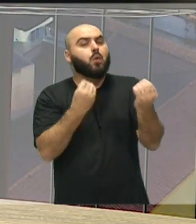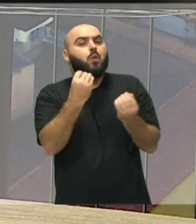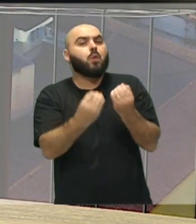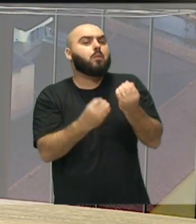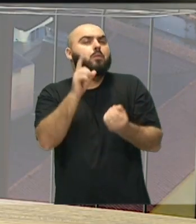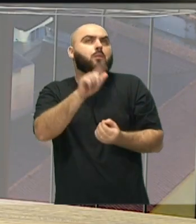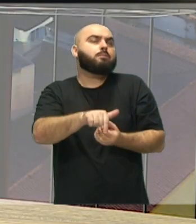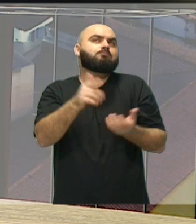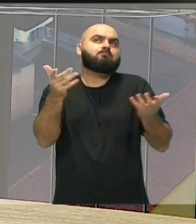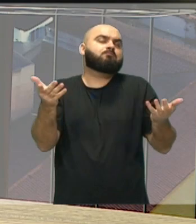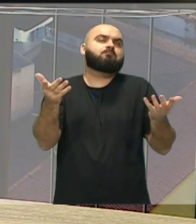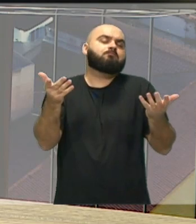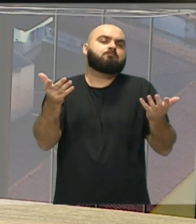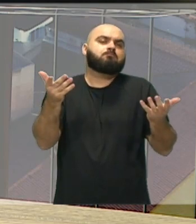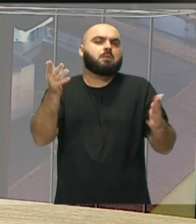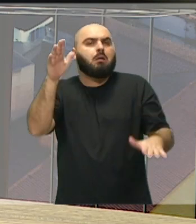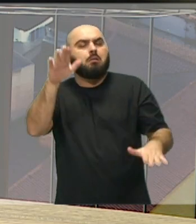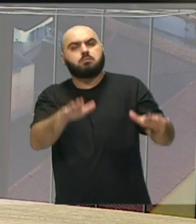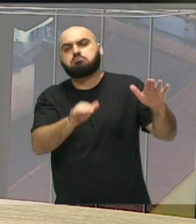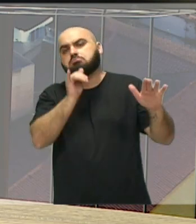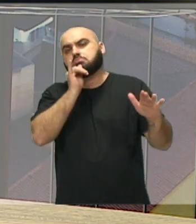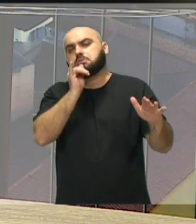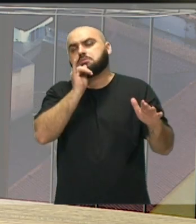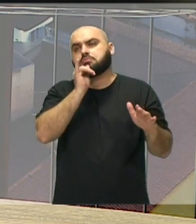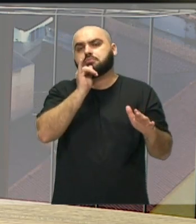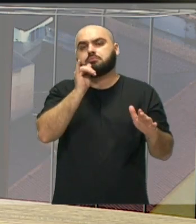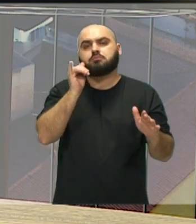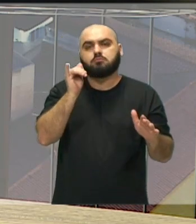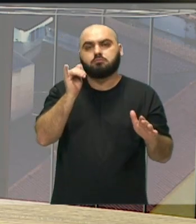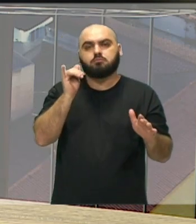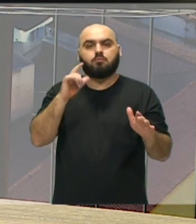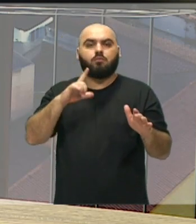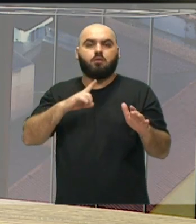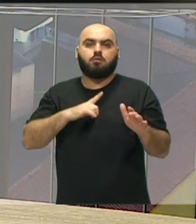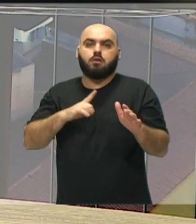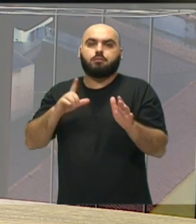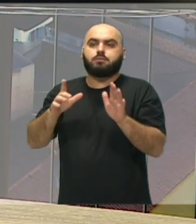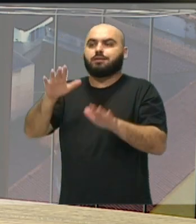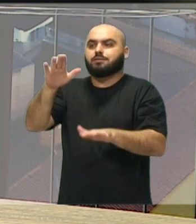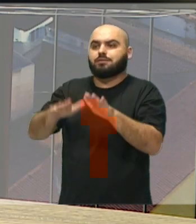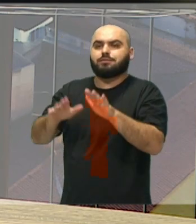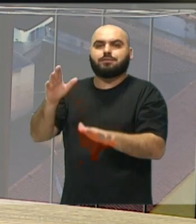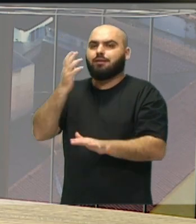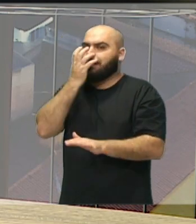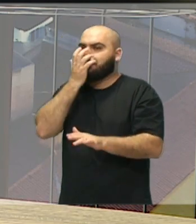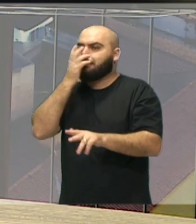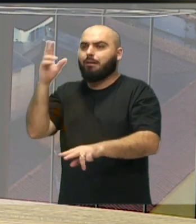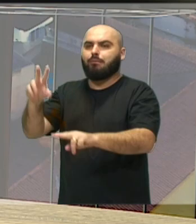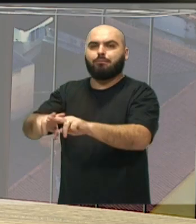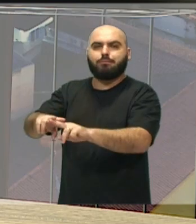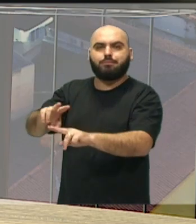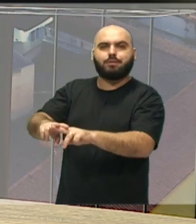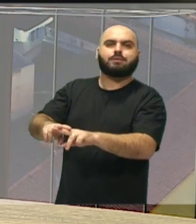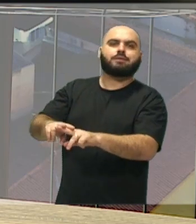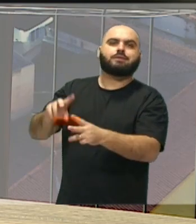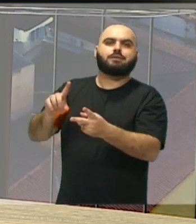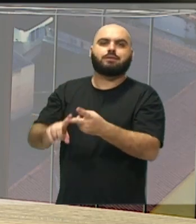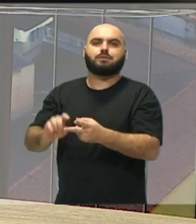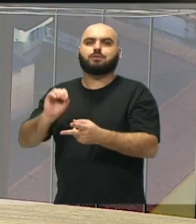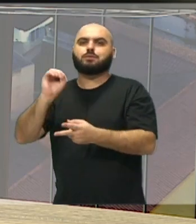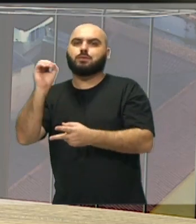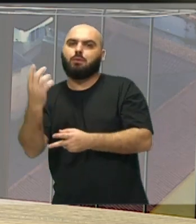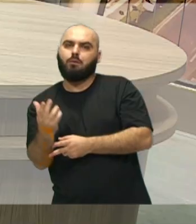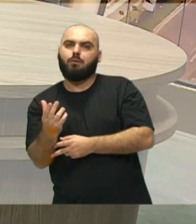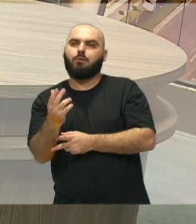de repente vocês vendem aprisionamento, sei lá, de um tráfico de animal silvestre,